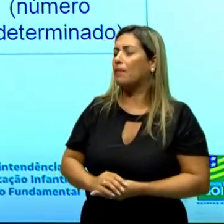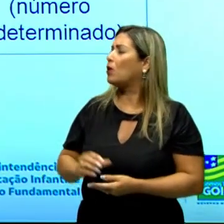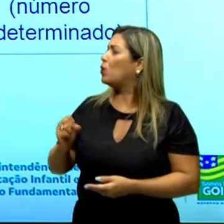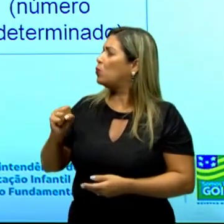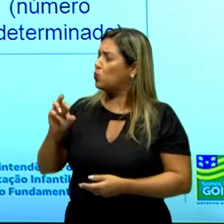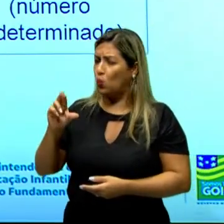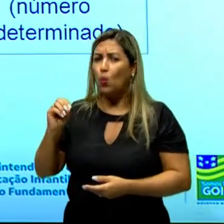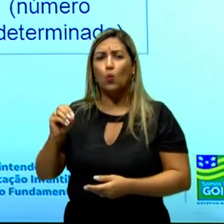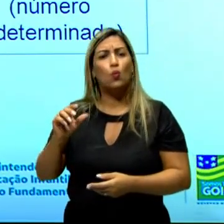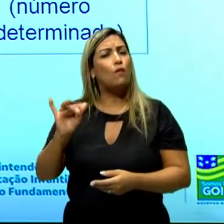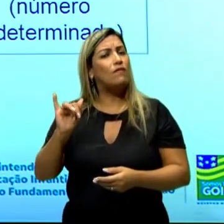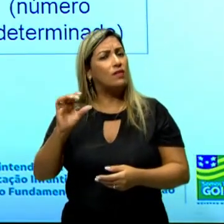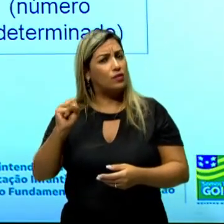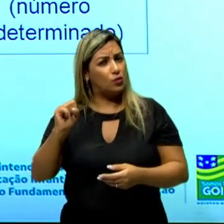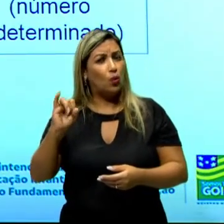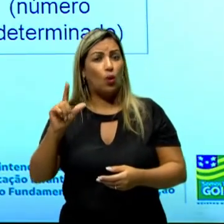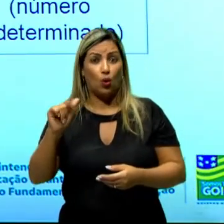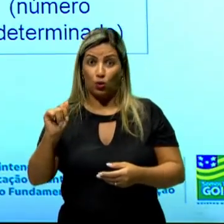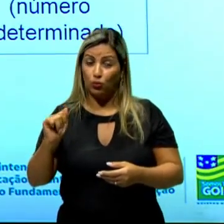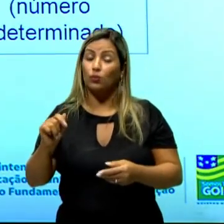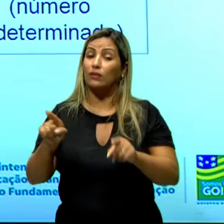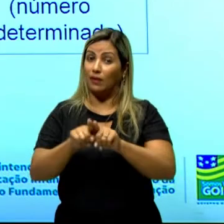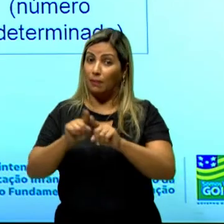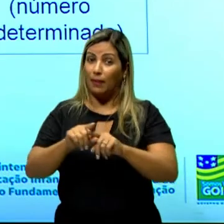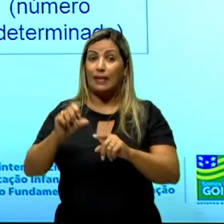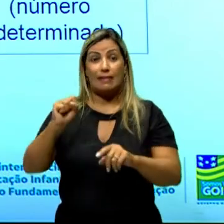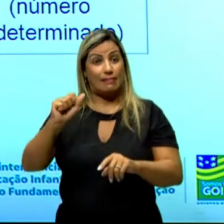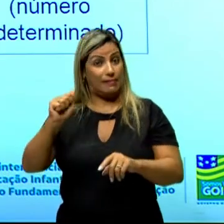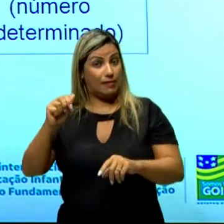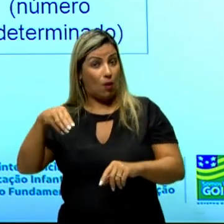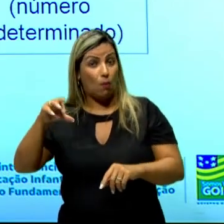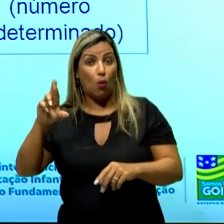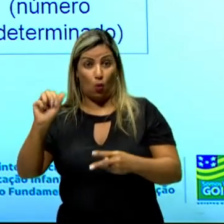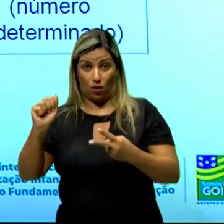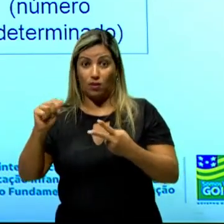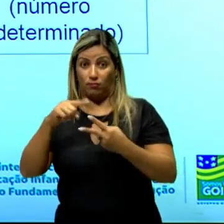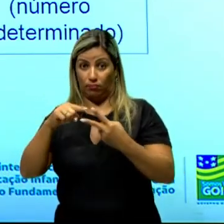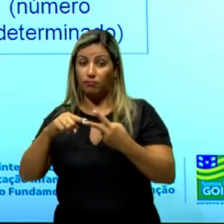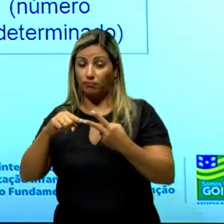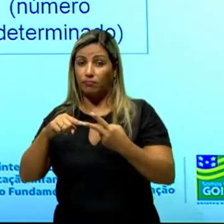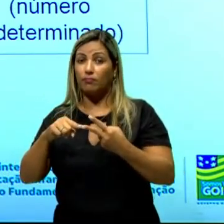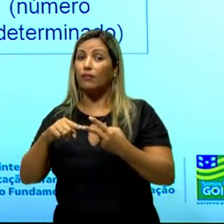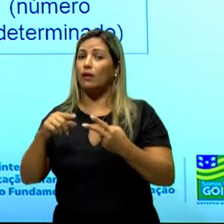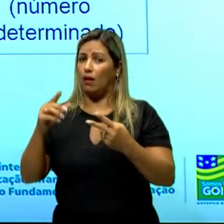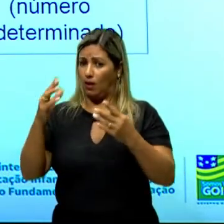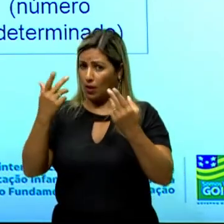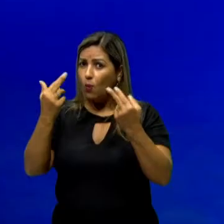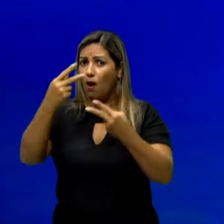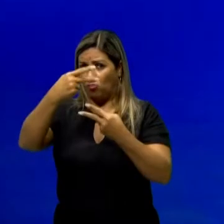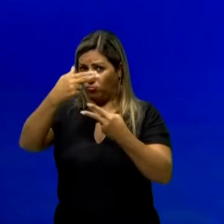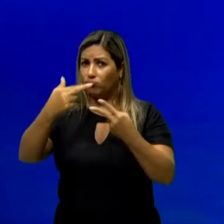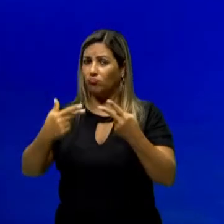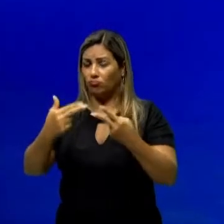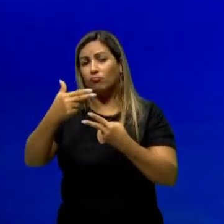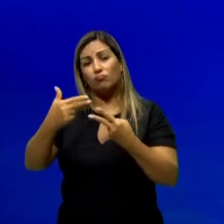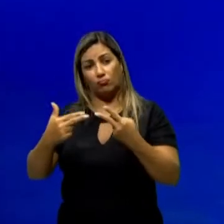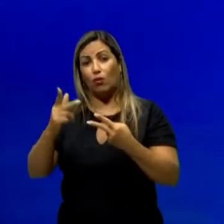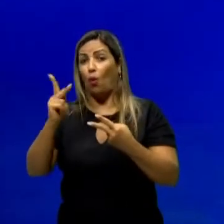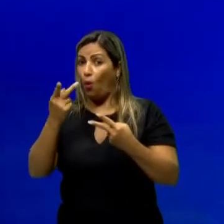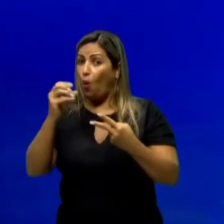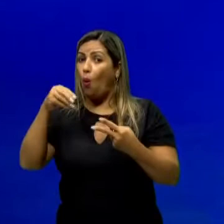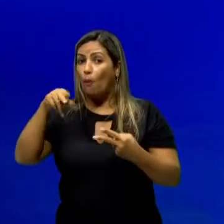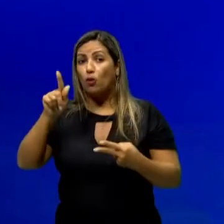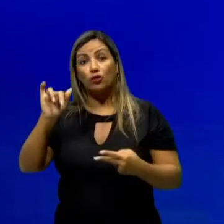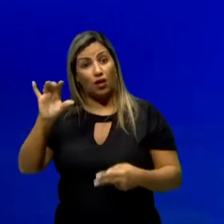soro fisiológico, também a salmoura, são classificados como homogêneos. Então, estou considerando somente